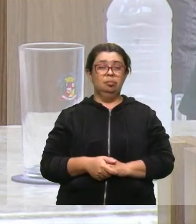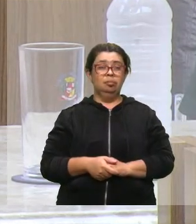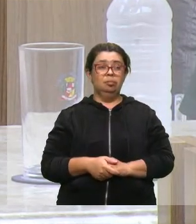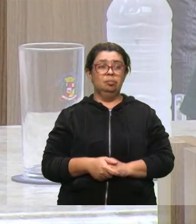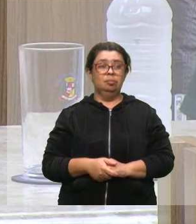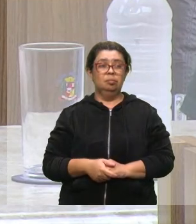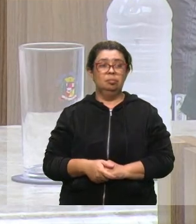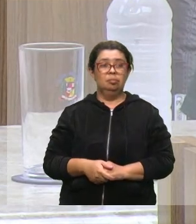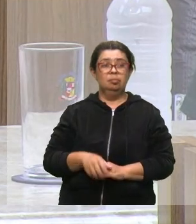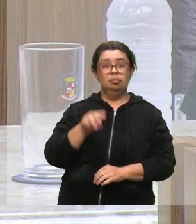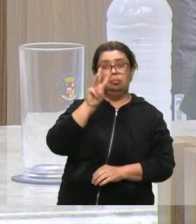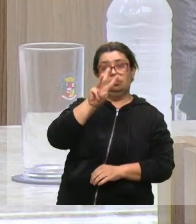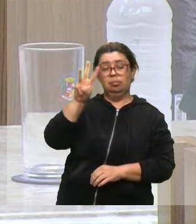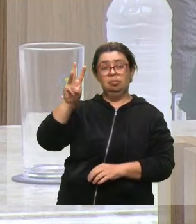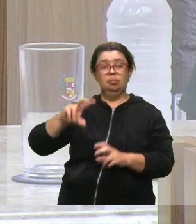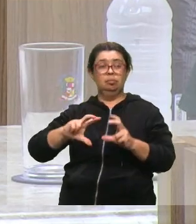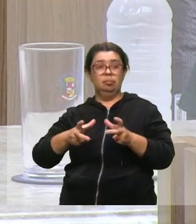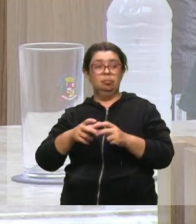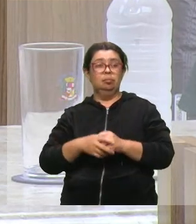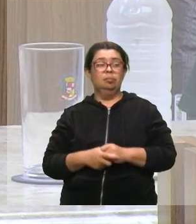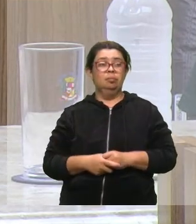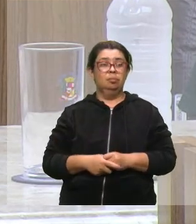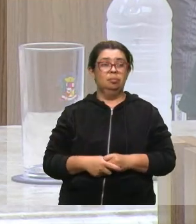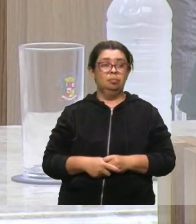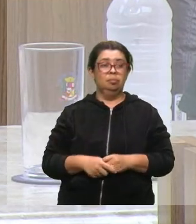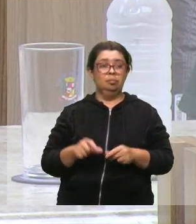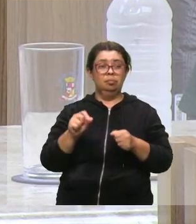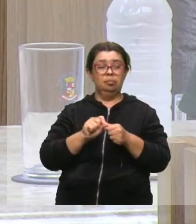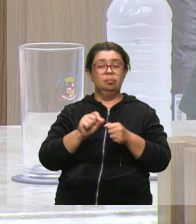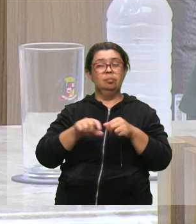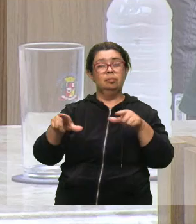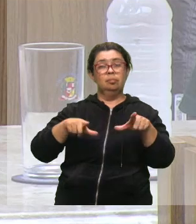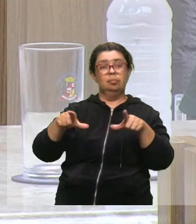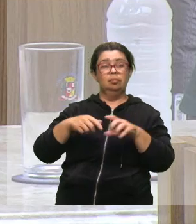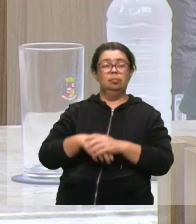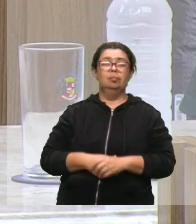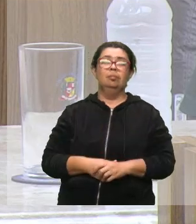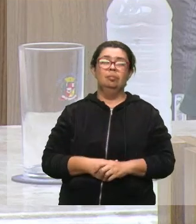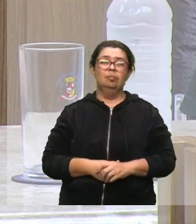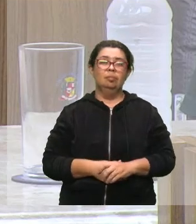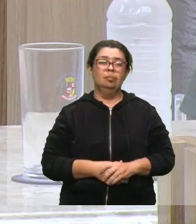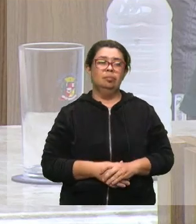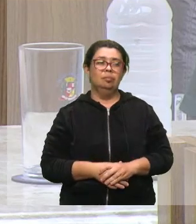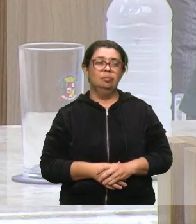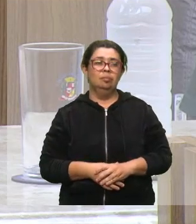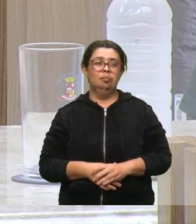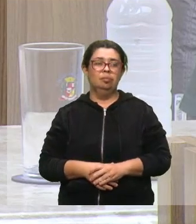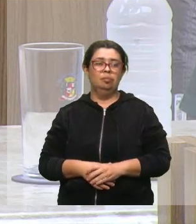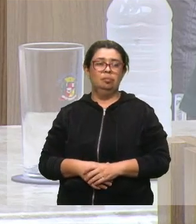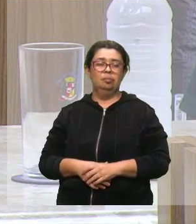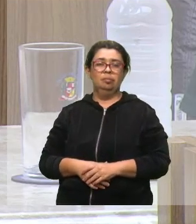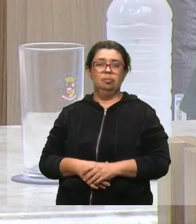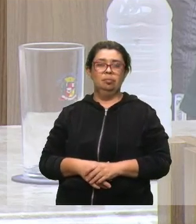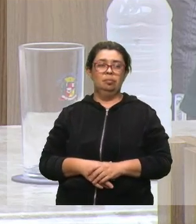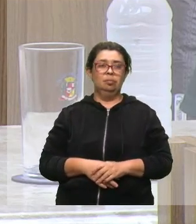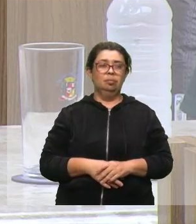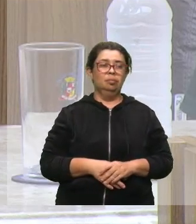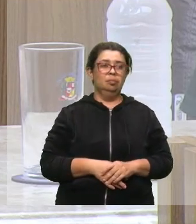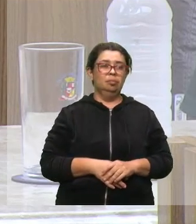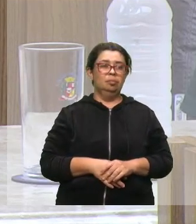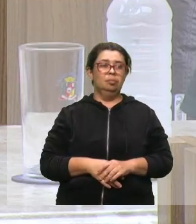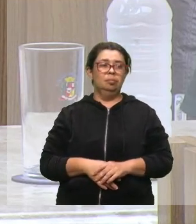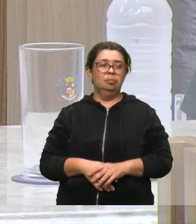pelo site da Câmara, e faço esse trabalho de distribuir as rubricas